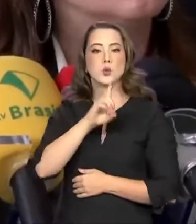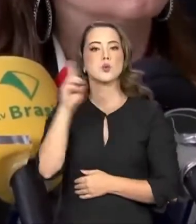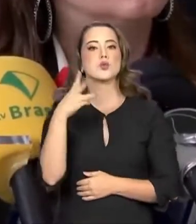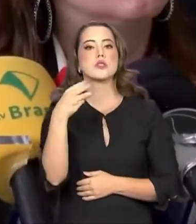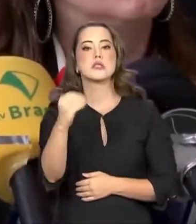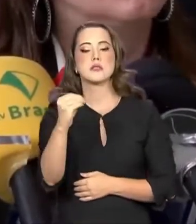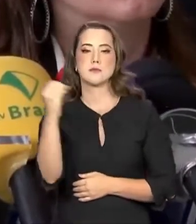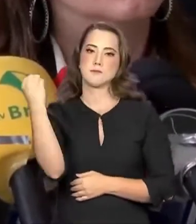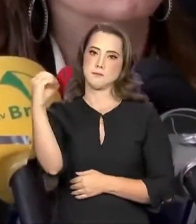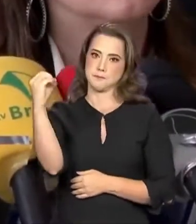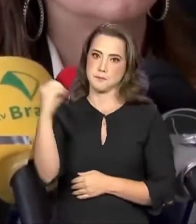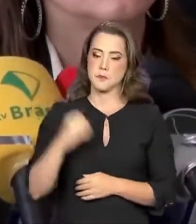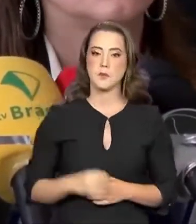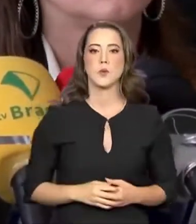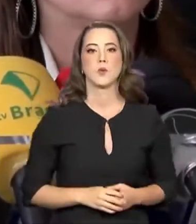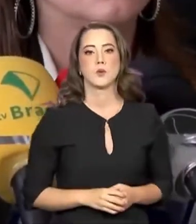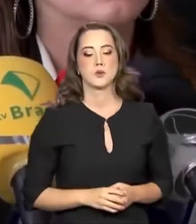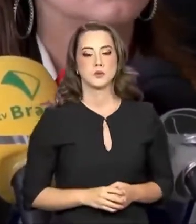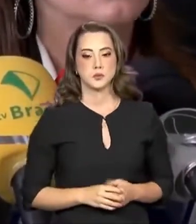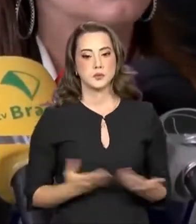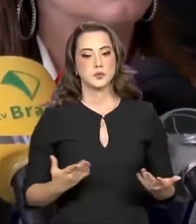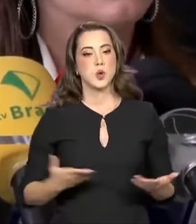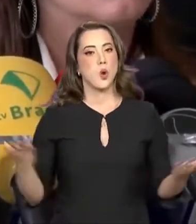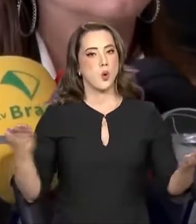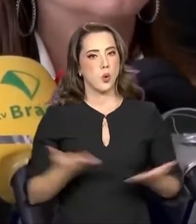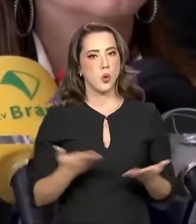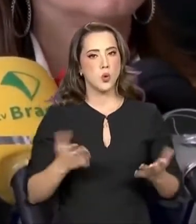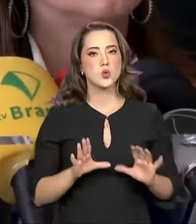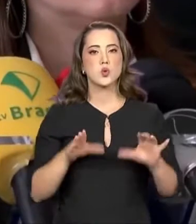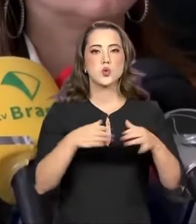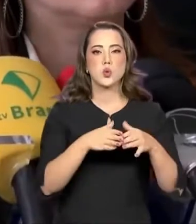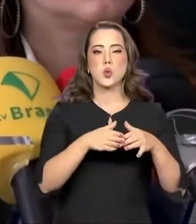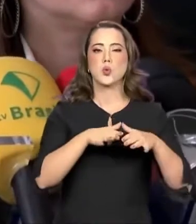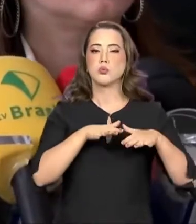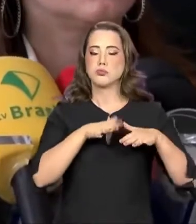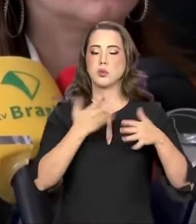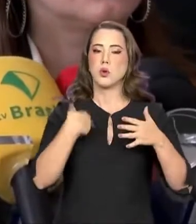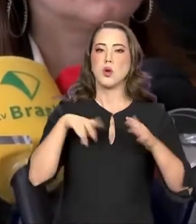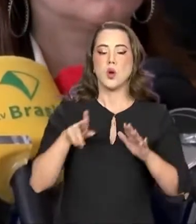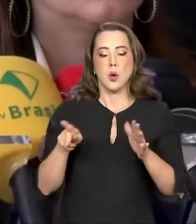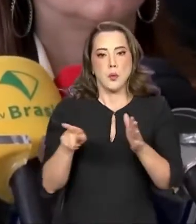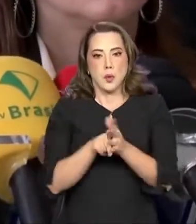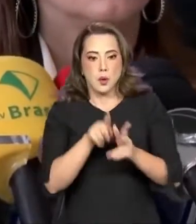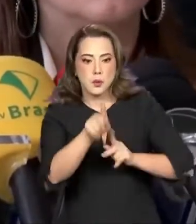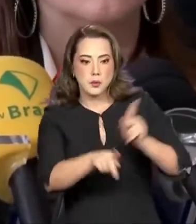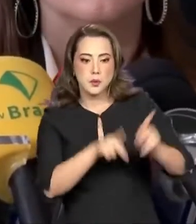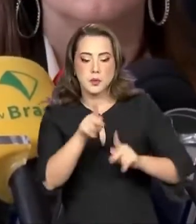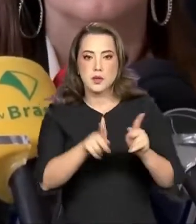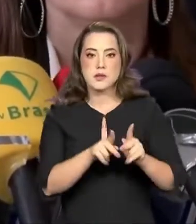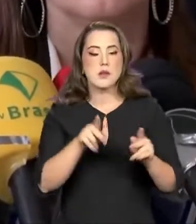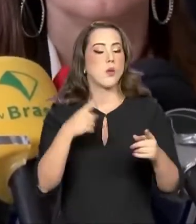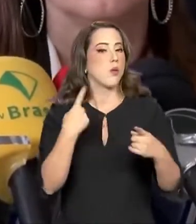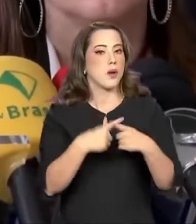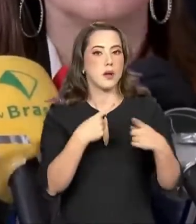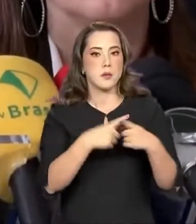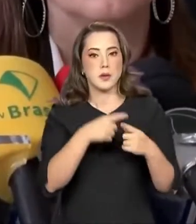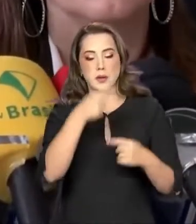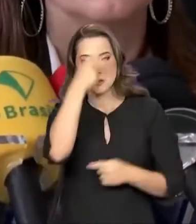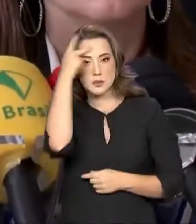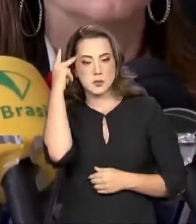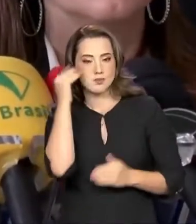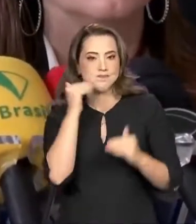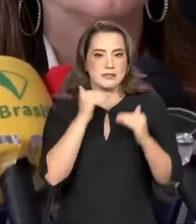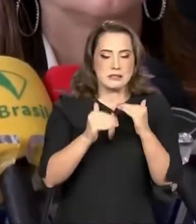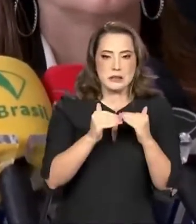de outubro. Os atuais movimentos populares são fruto de indignação e sentimento de